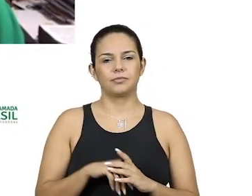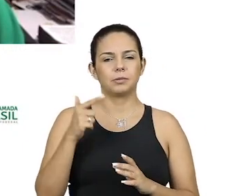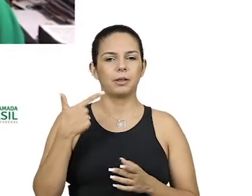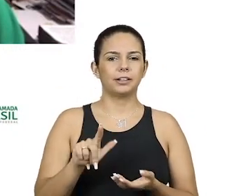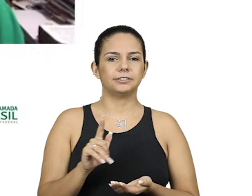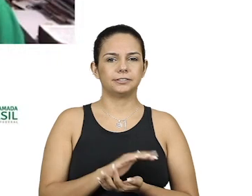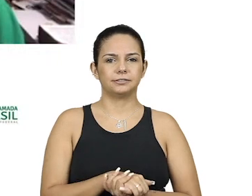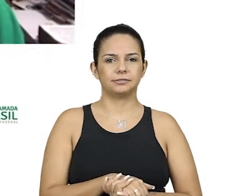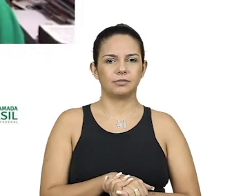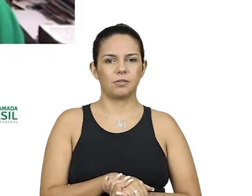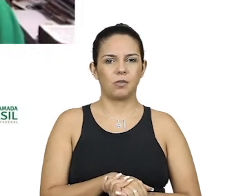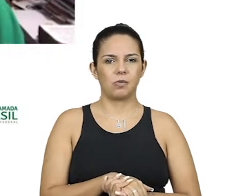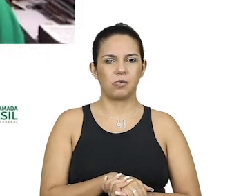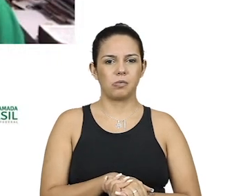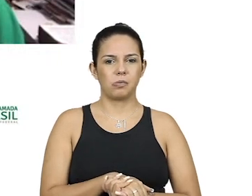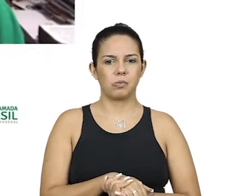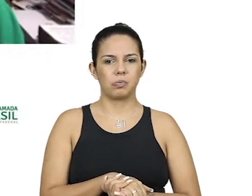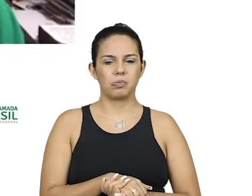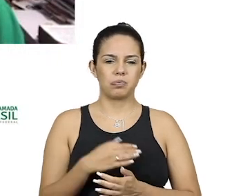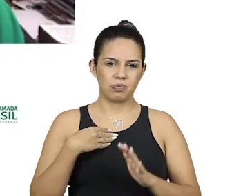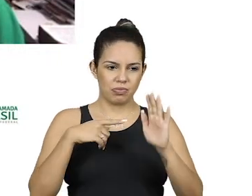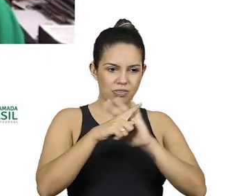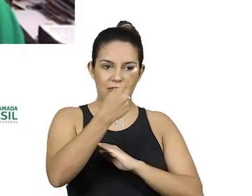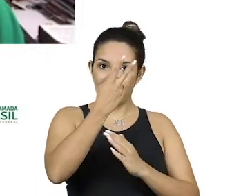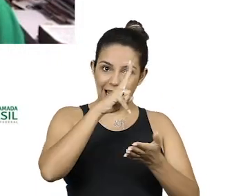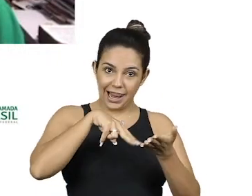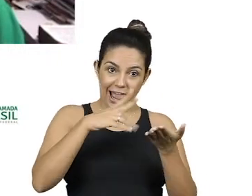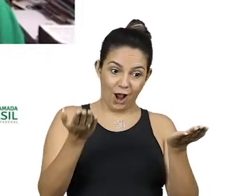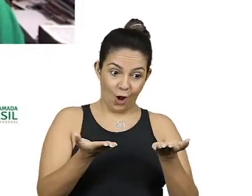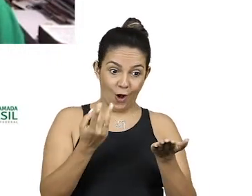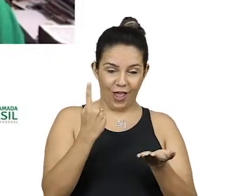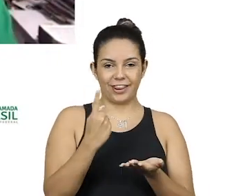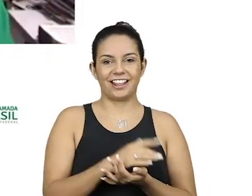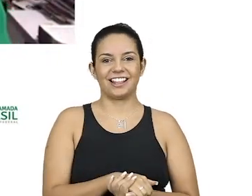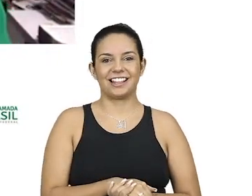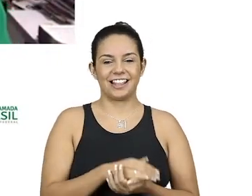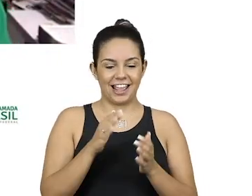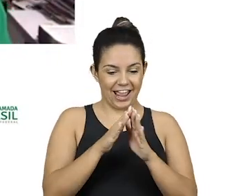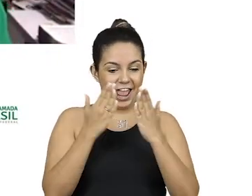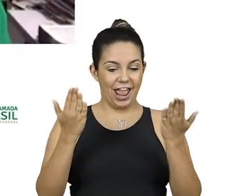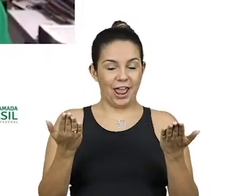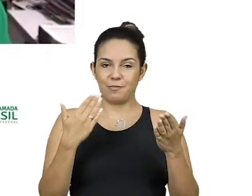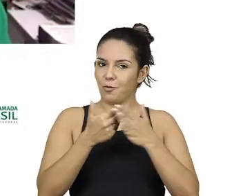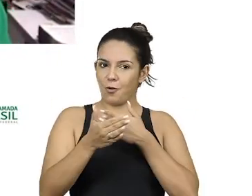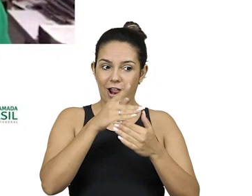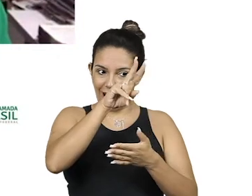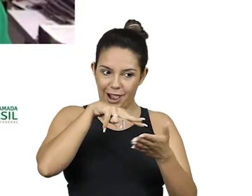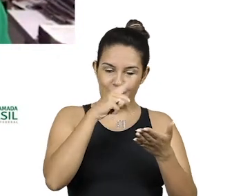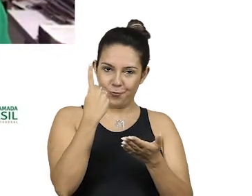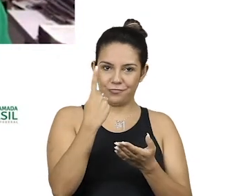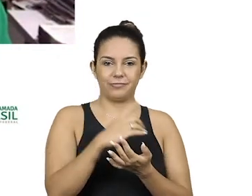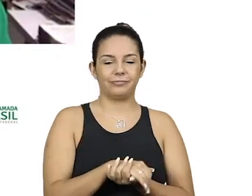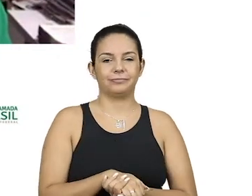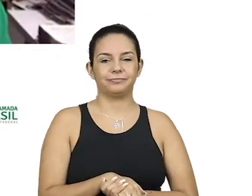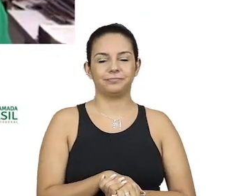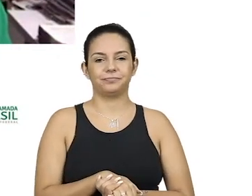Que mais? Que mais? Eu quero que você leia um agora. Abre em qualquer um e